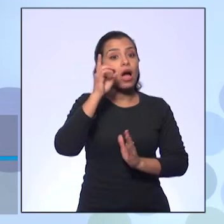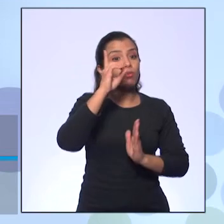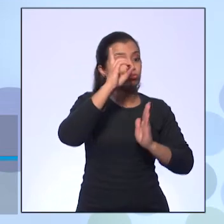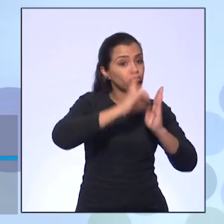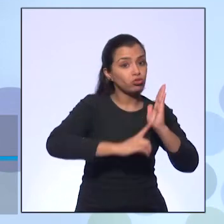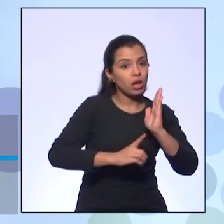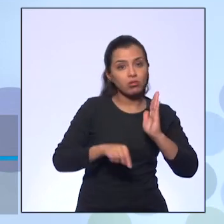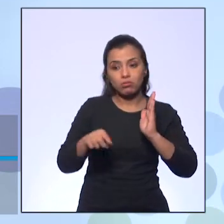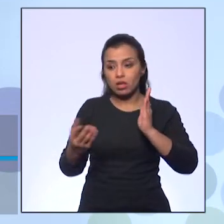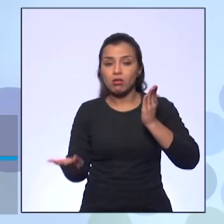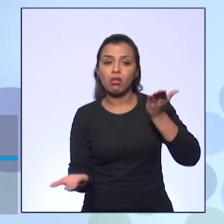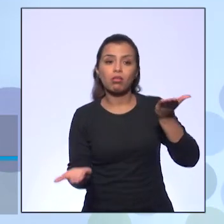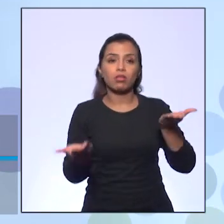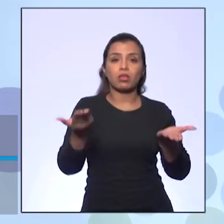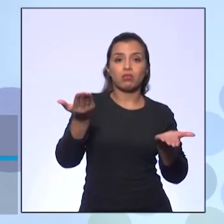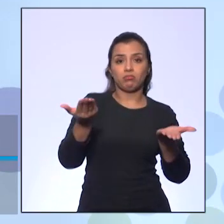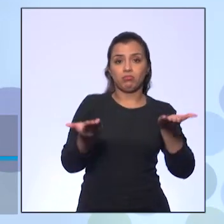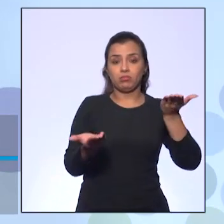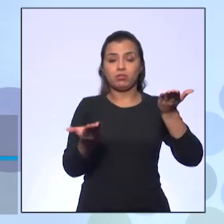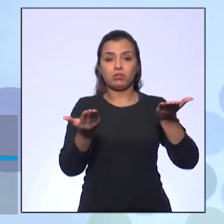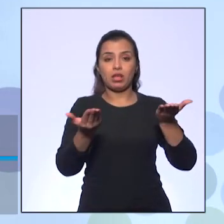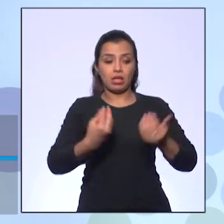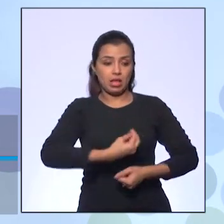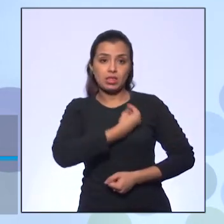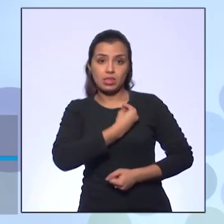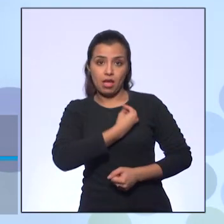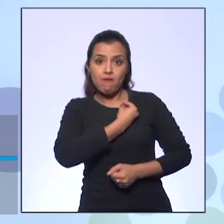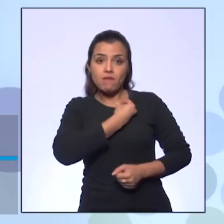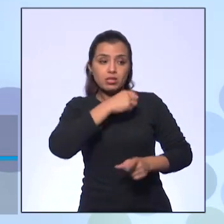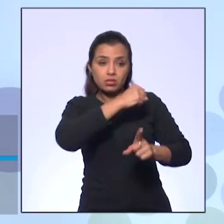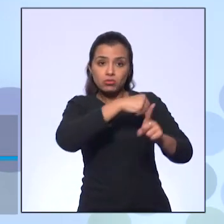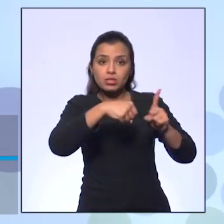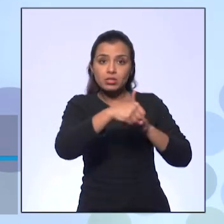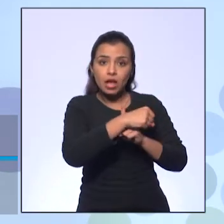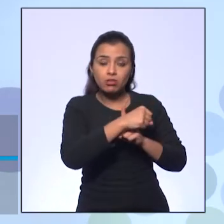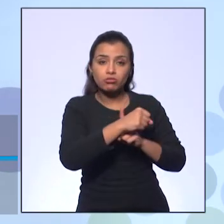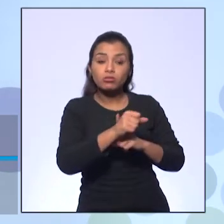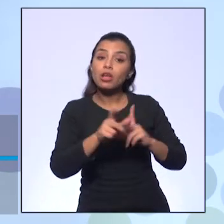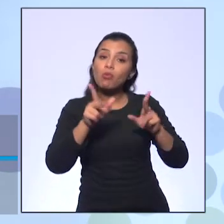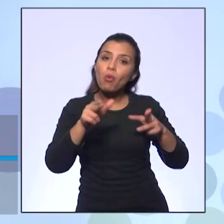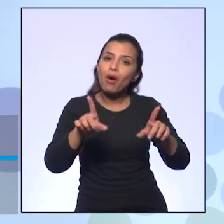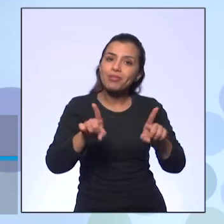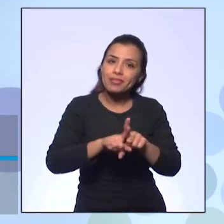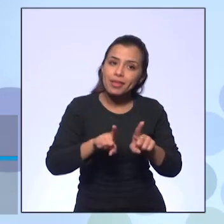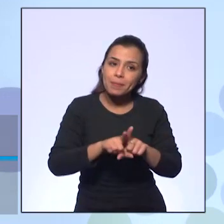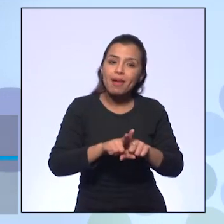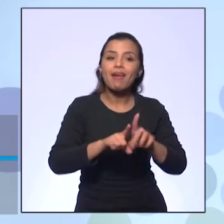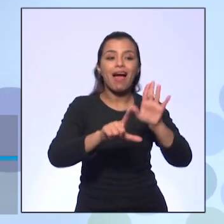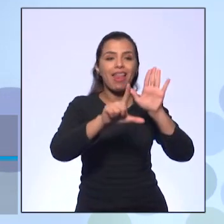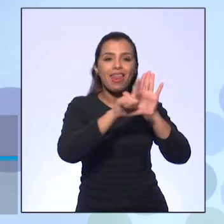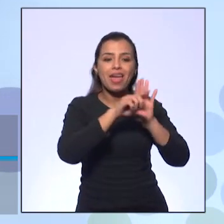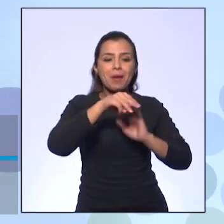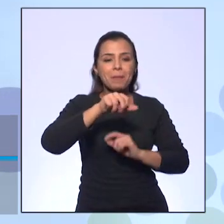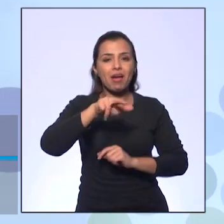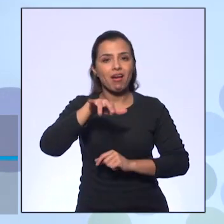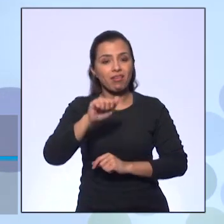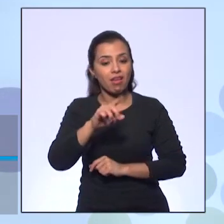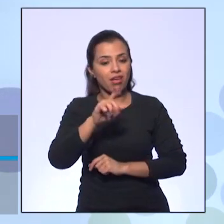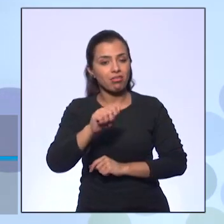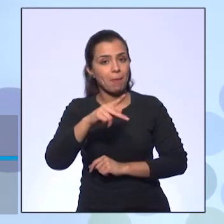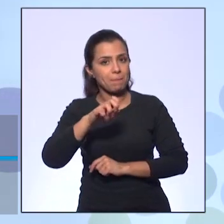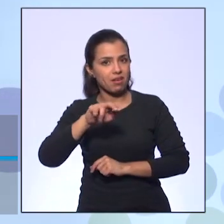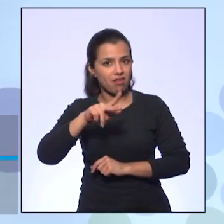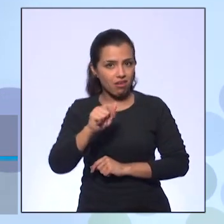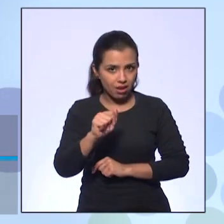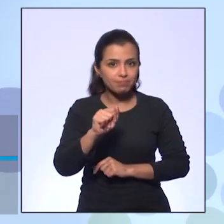né, na vida prática da sociedade. Assim como acontece com o caso da Lei Maria da Penha, em que nós